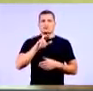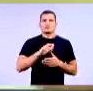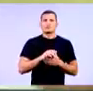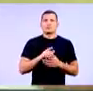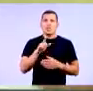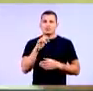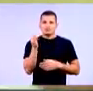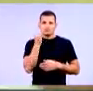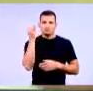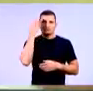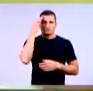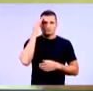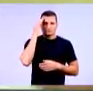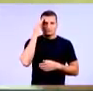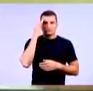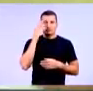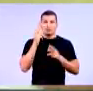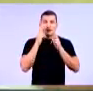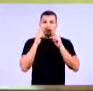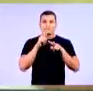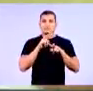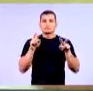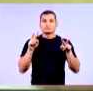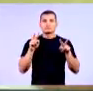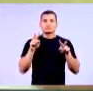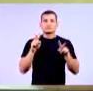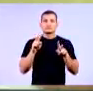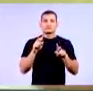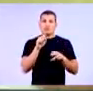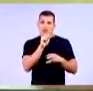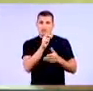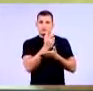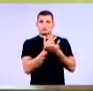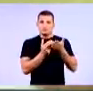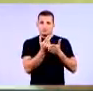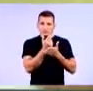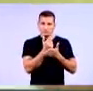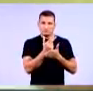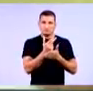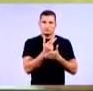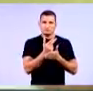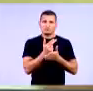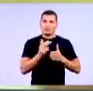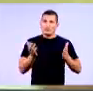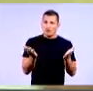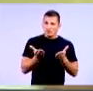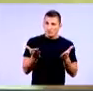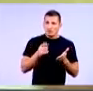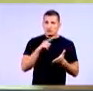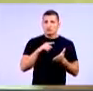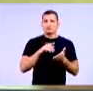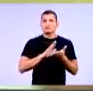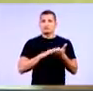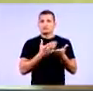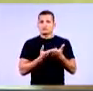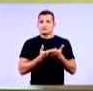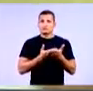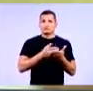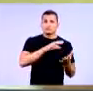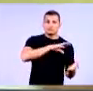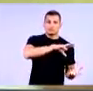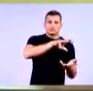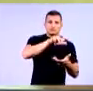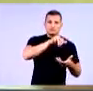a compreensão da visão desse modelo nesse exato momento, que é a interpretação do mundo